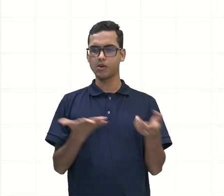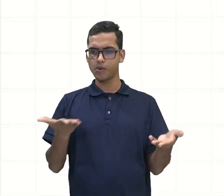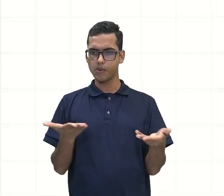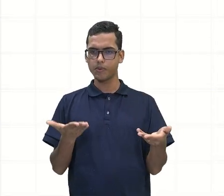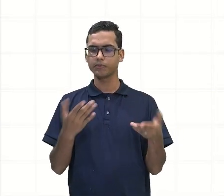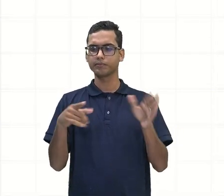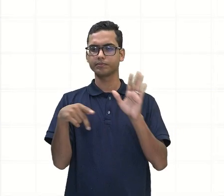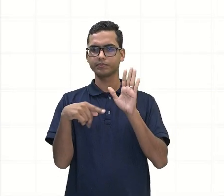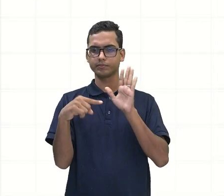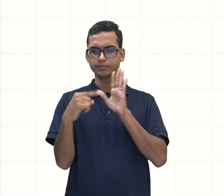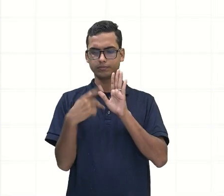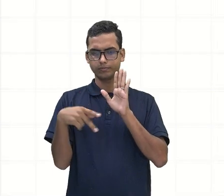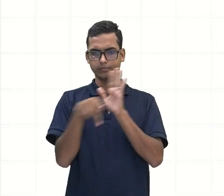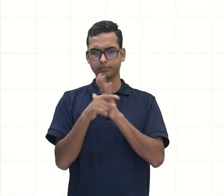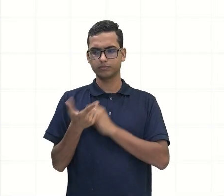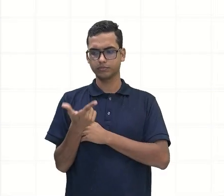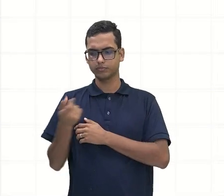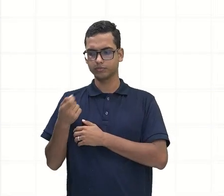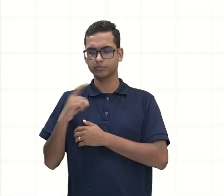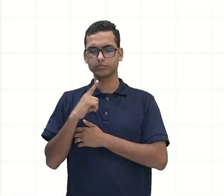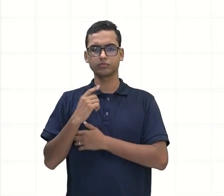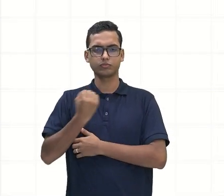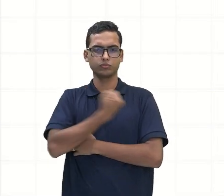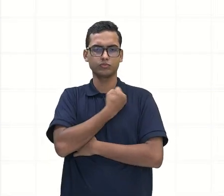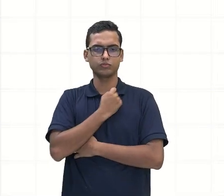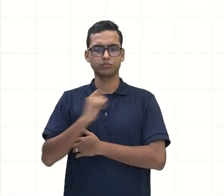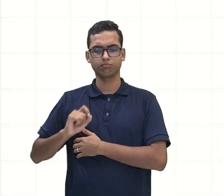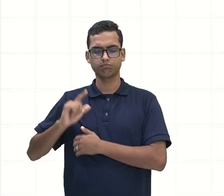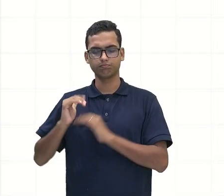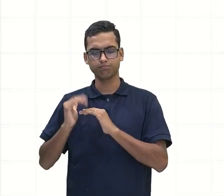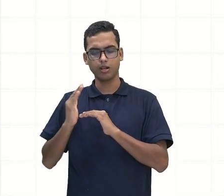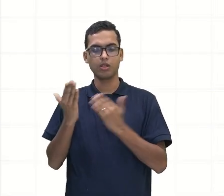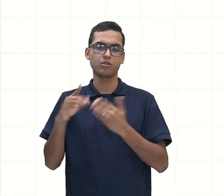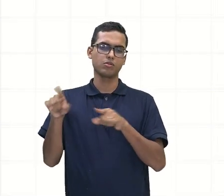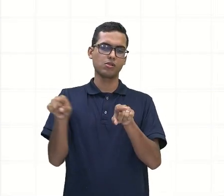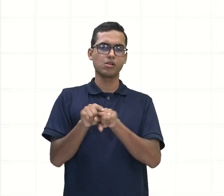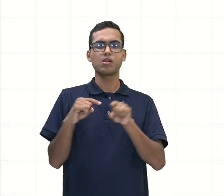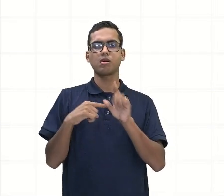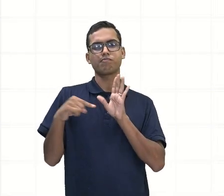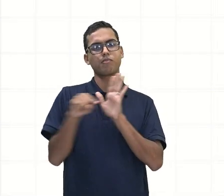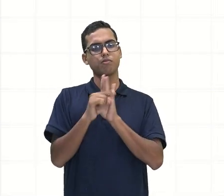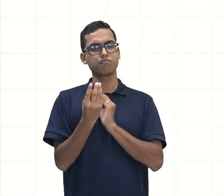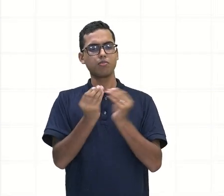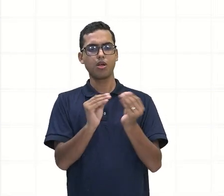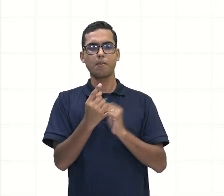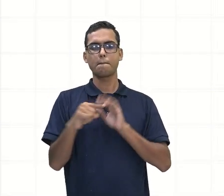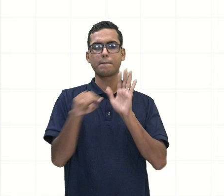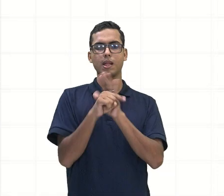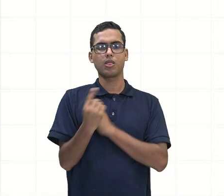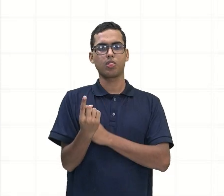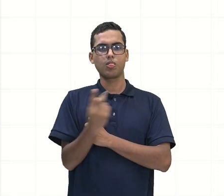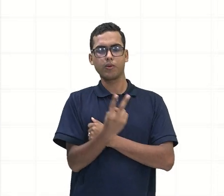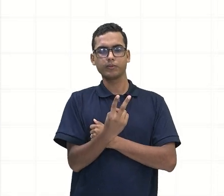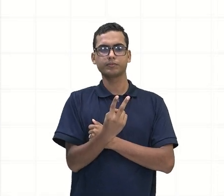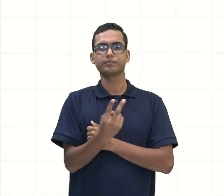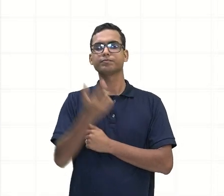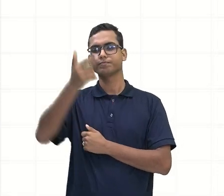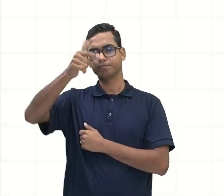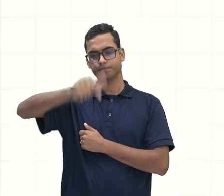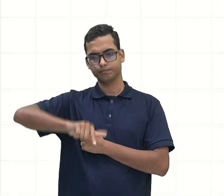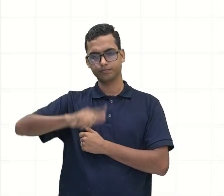é o 20, o que tem o maior valor absoluto, menos 12. E aí, desse menos 12, eu ainda vou retirar